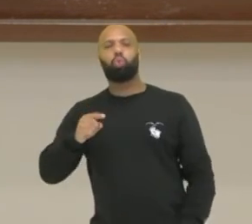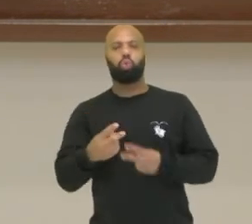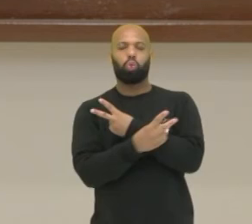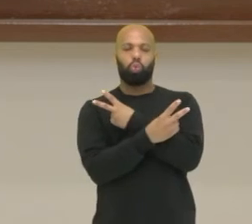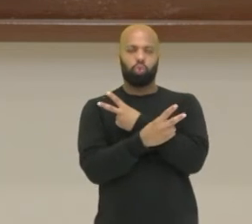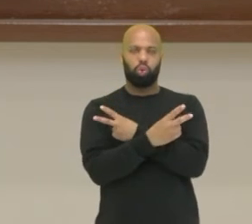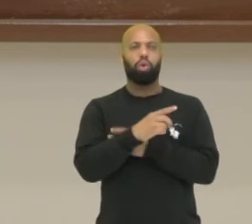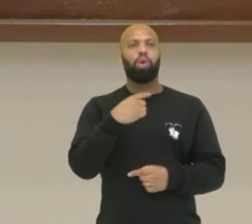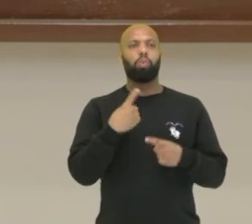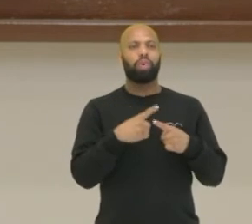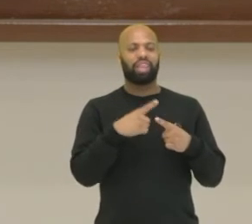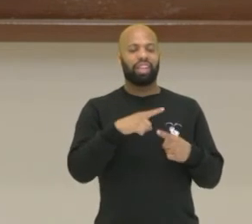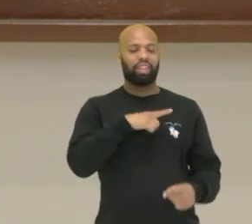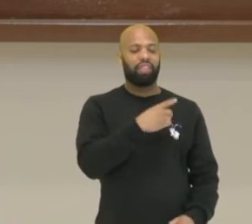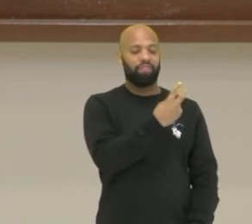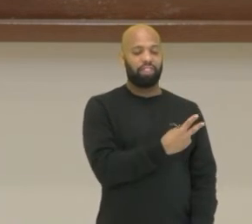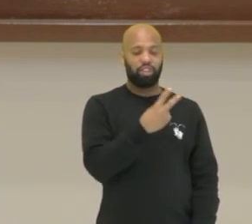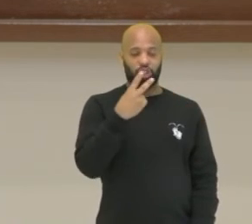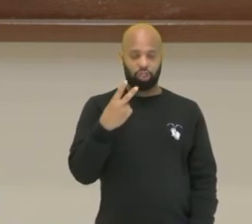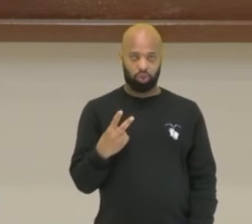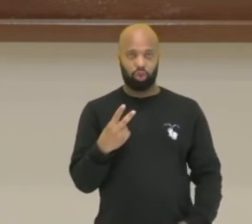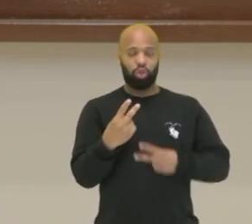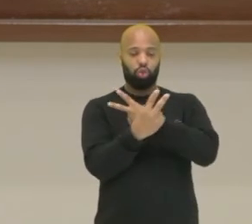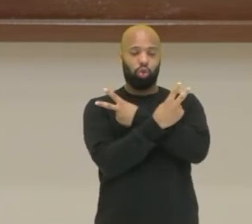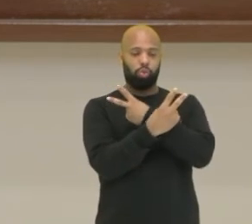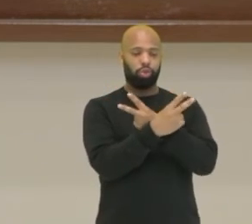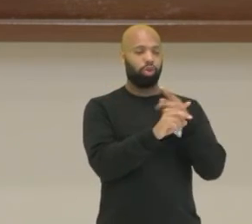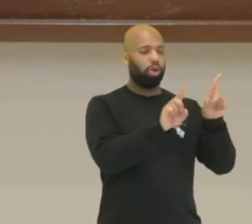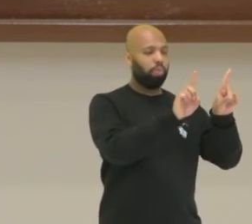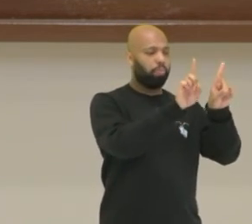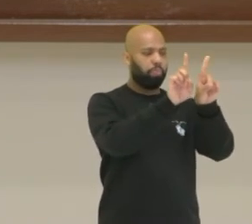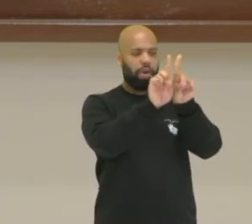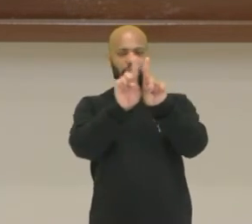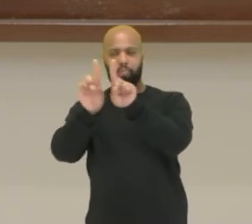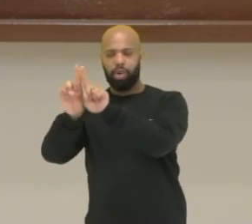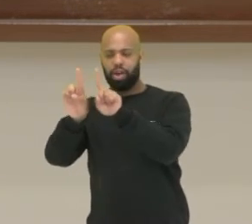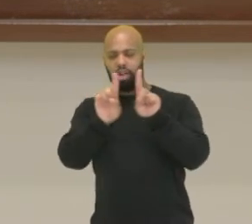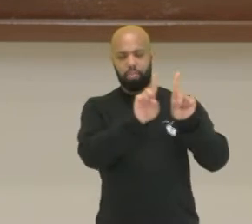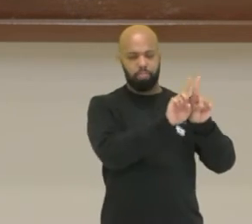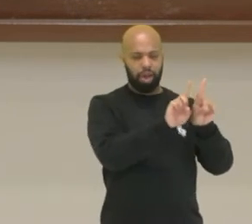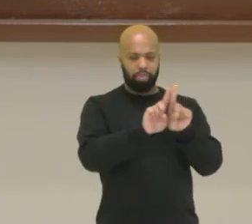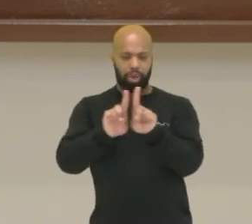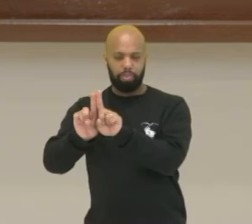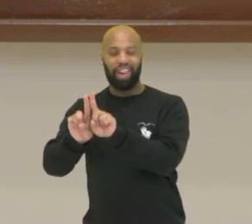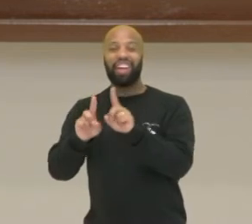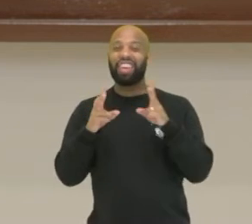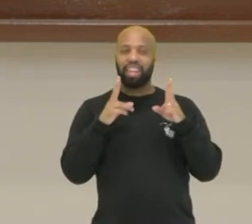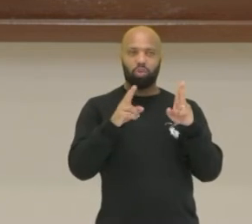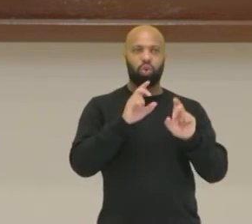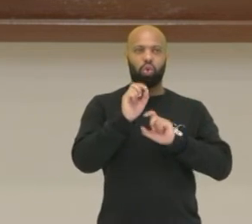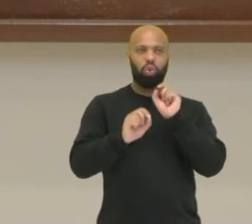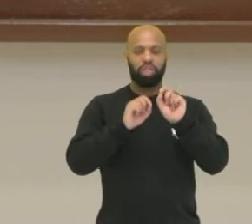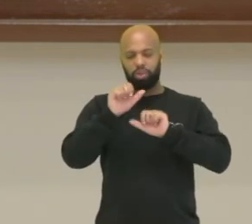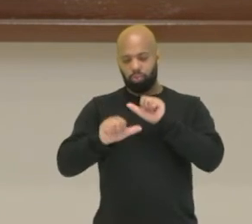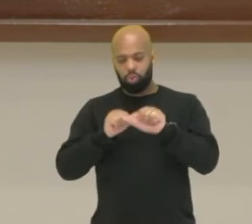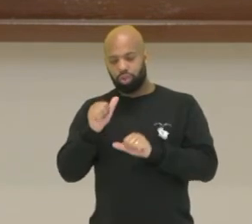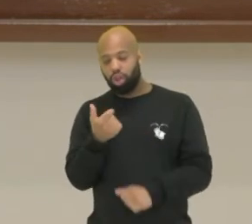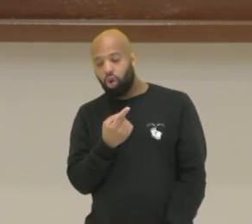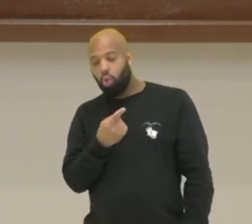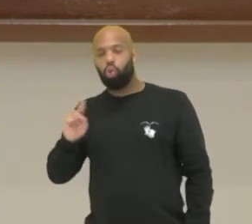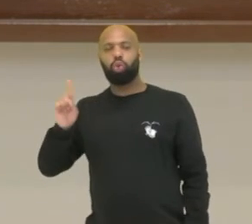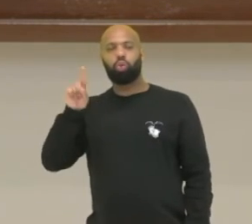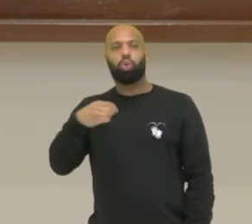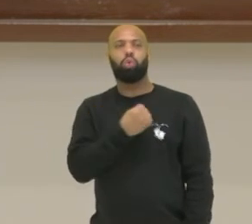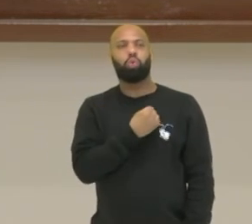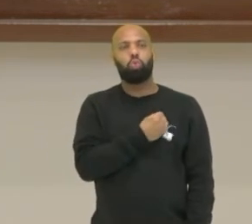humanos temos 22 pares de cromossomos iguaizinhos. O que muda é o último